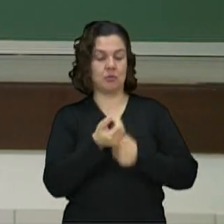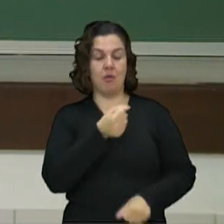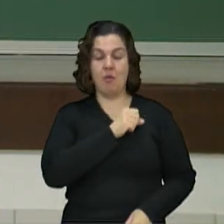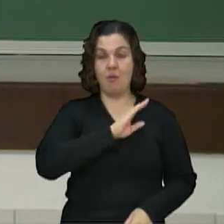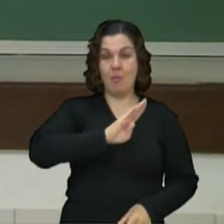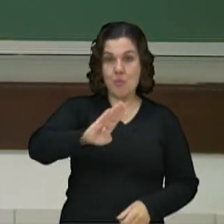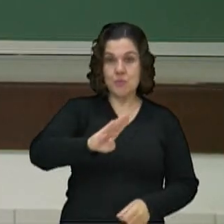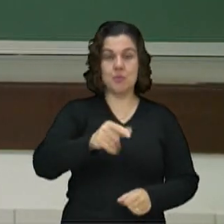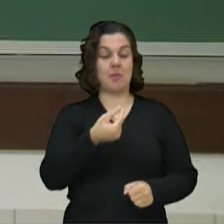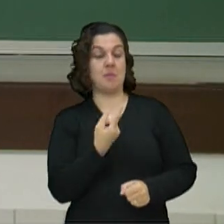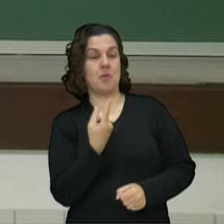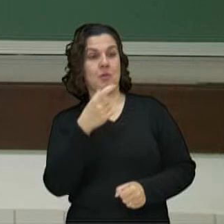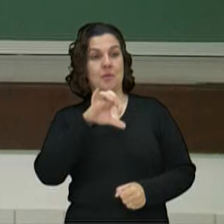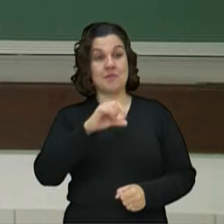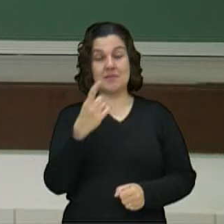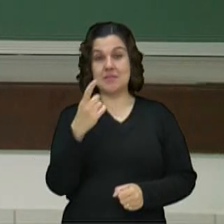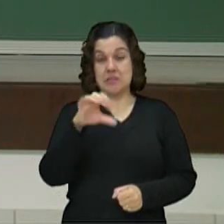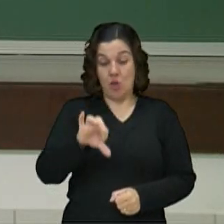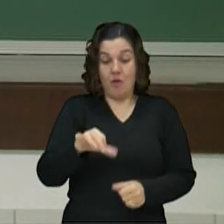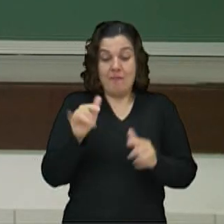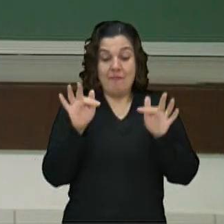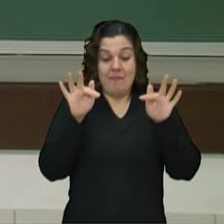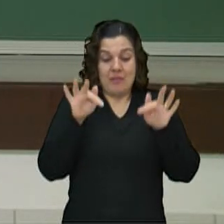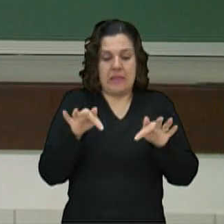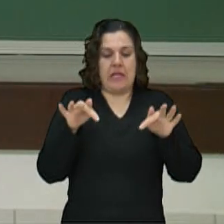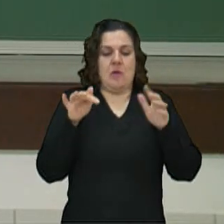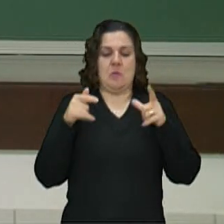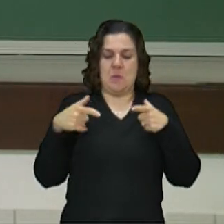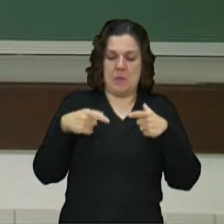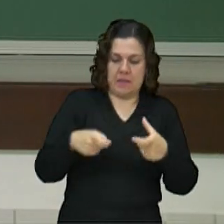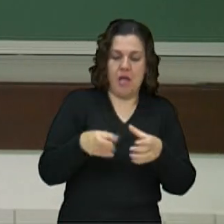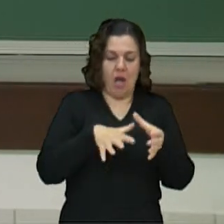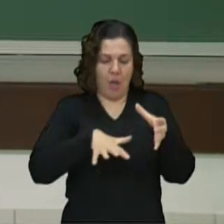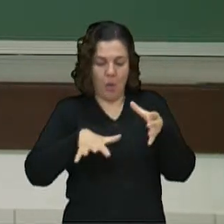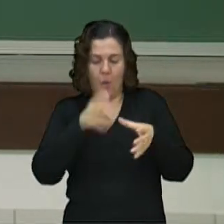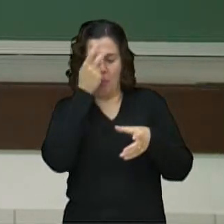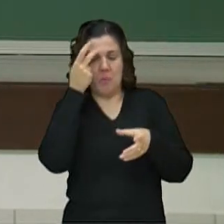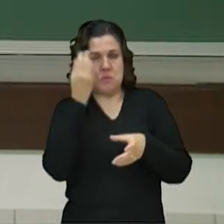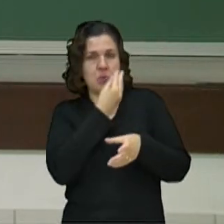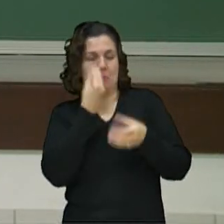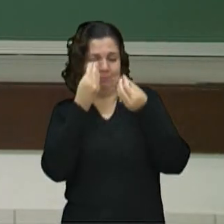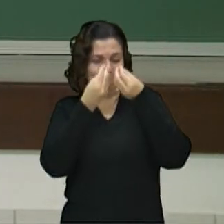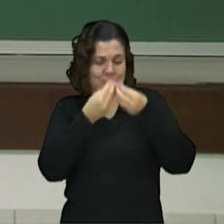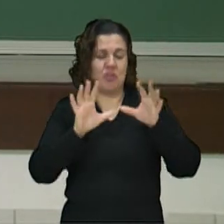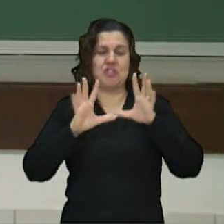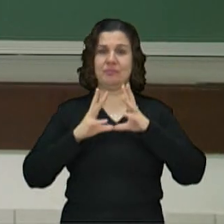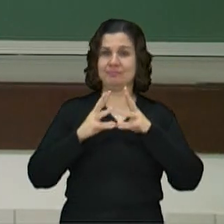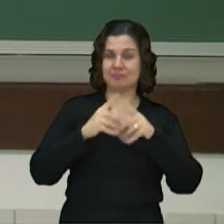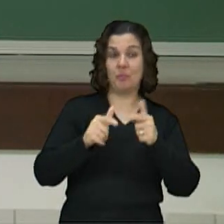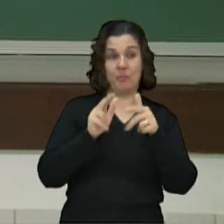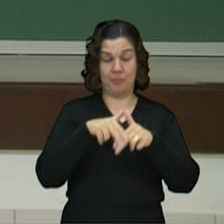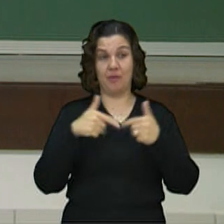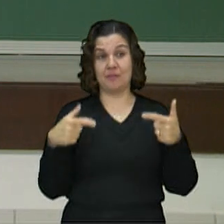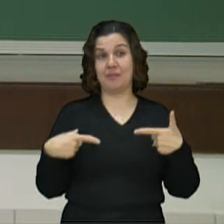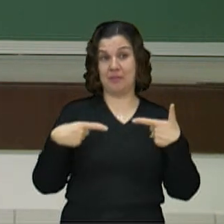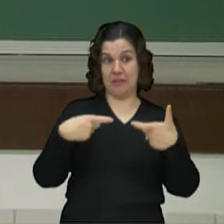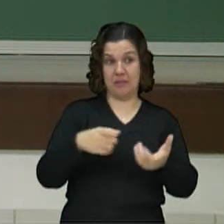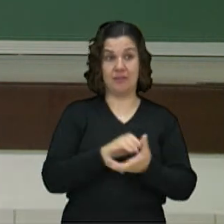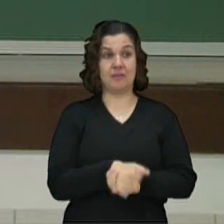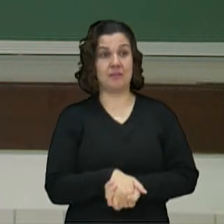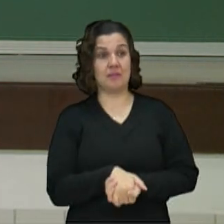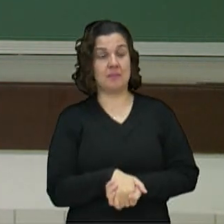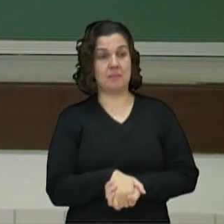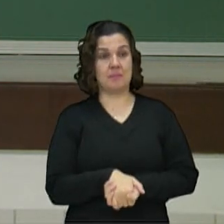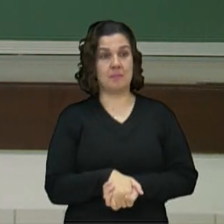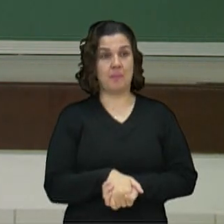1919, pós-guerra, exatamente nesse cenário de insatisfação e de crise gerados pela guerra e pelos resultados